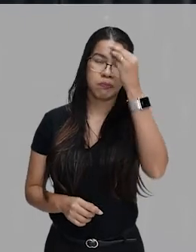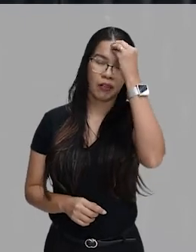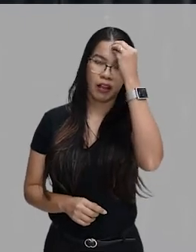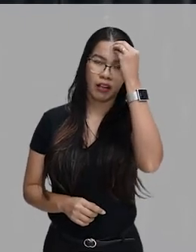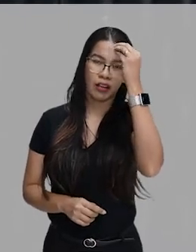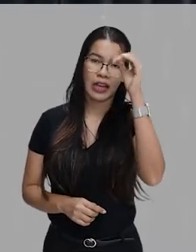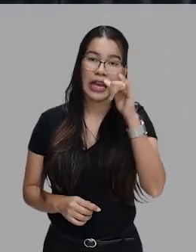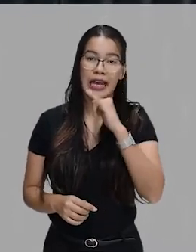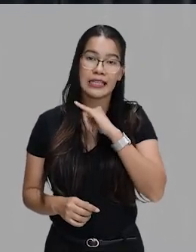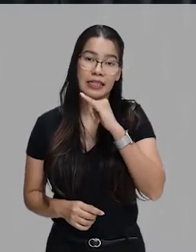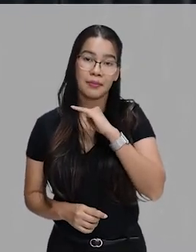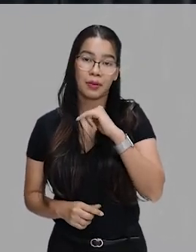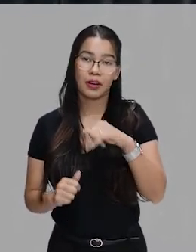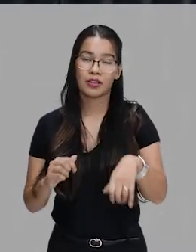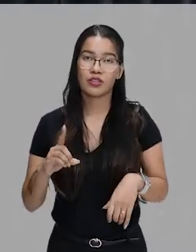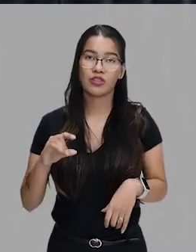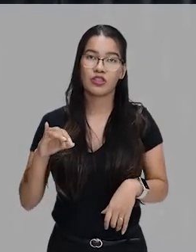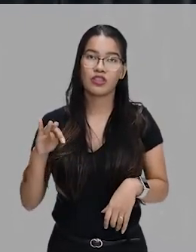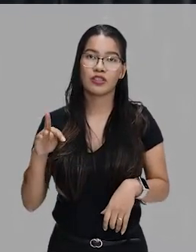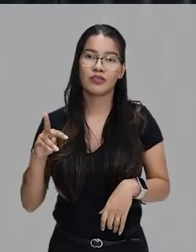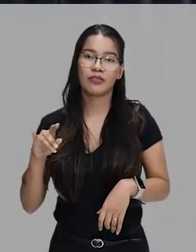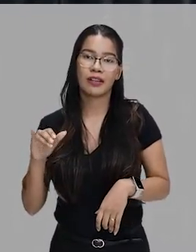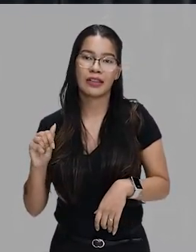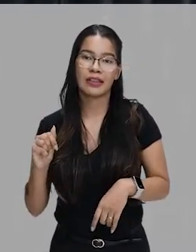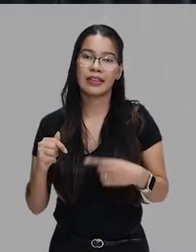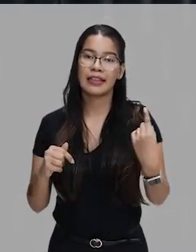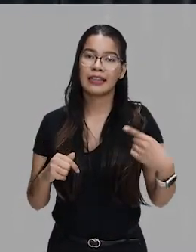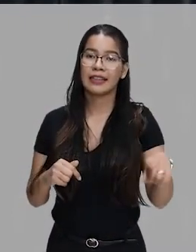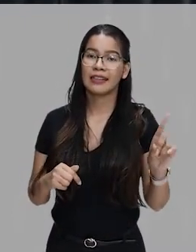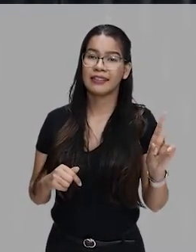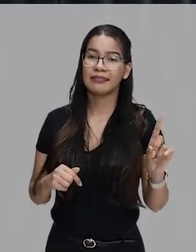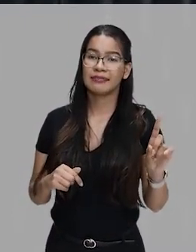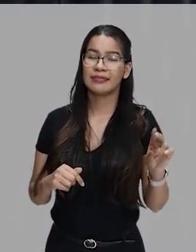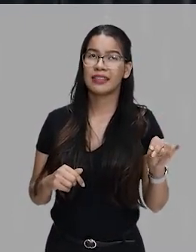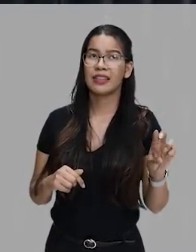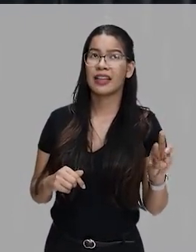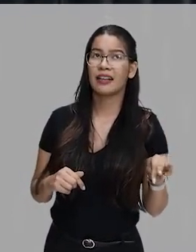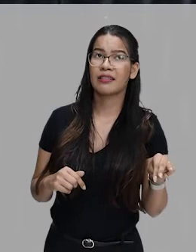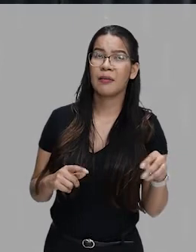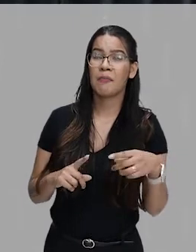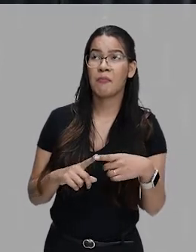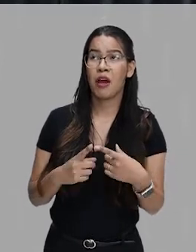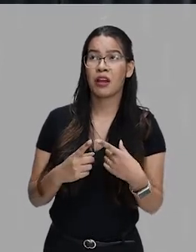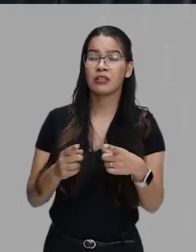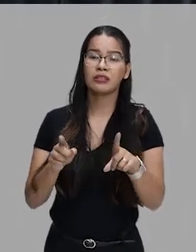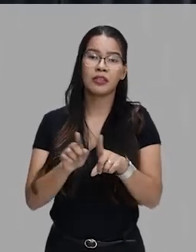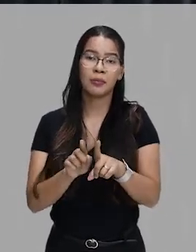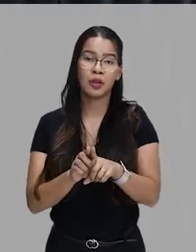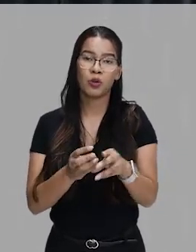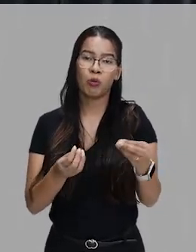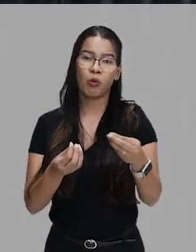aditivas. E, nem, mas também, como também, assim como.